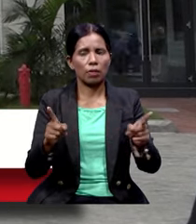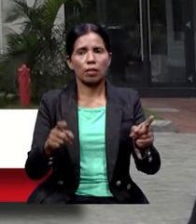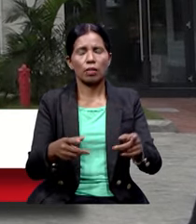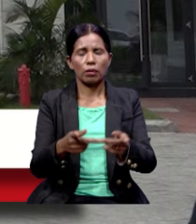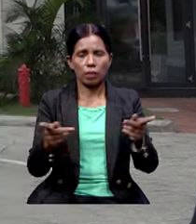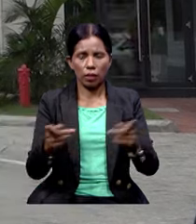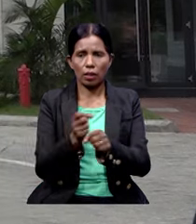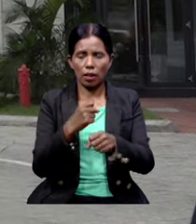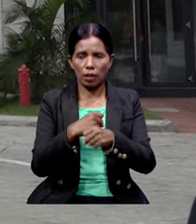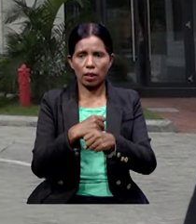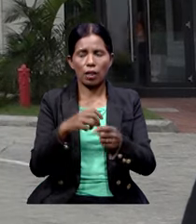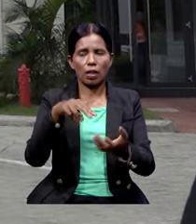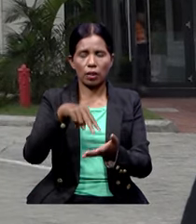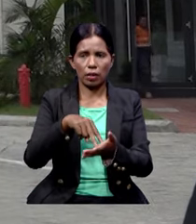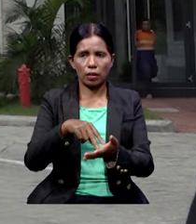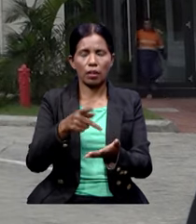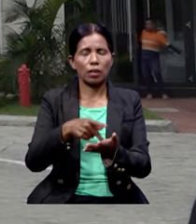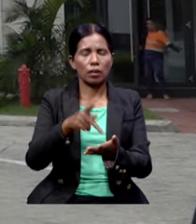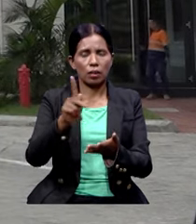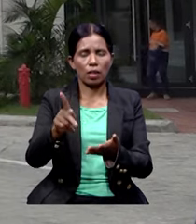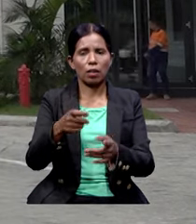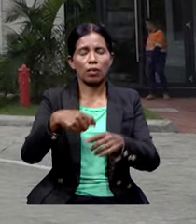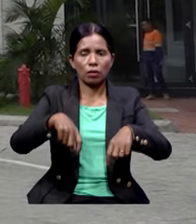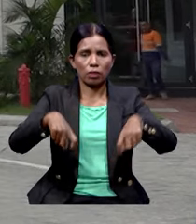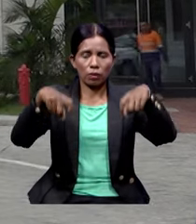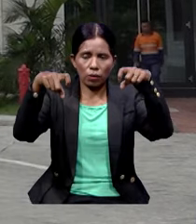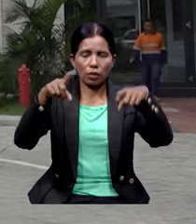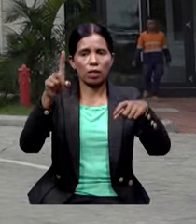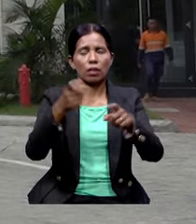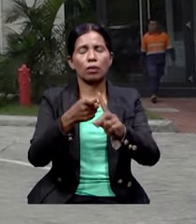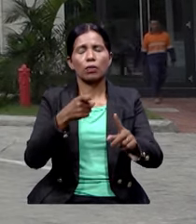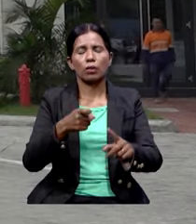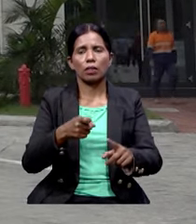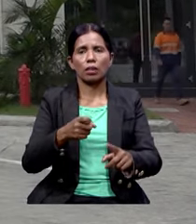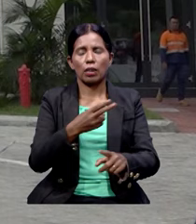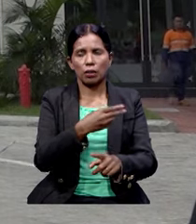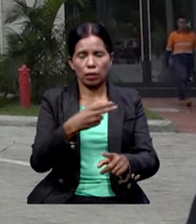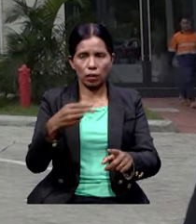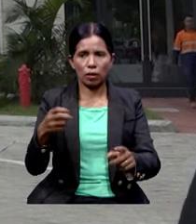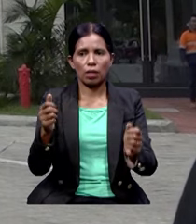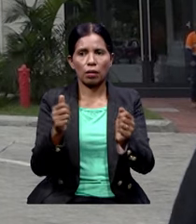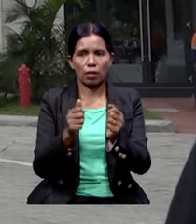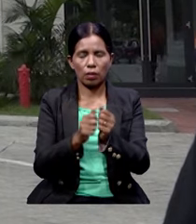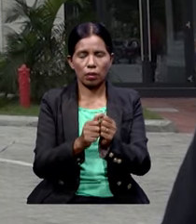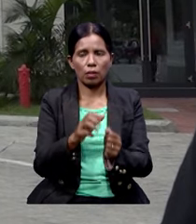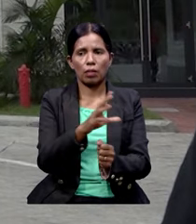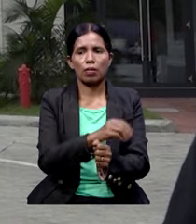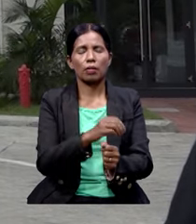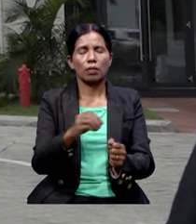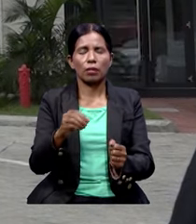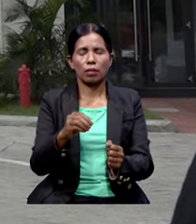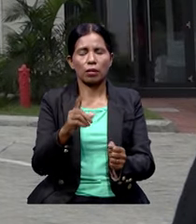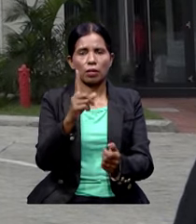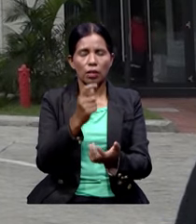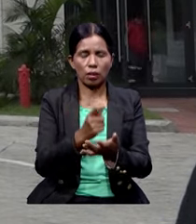inisi custo para contentor ir a mais esses provaia e a $1,400 cada contentor, mas depois de